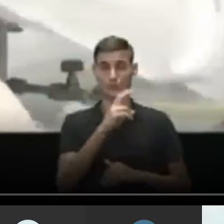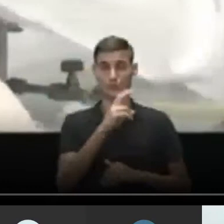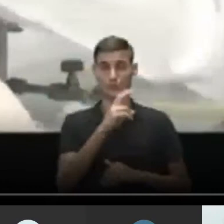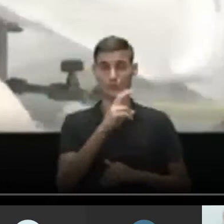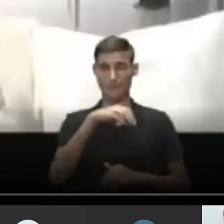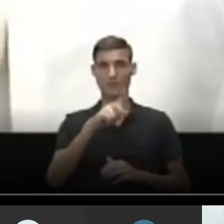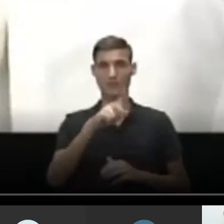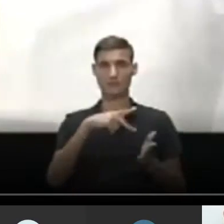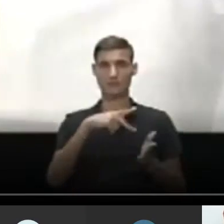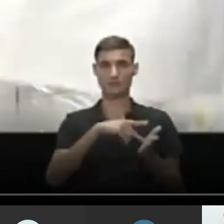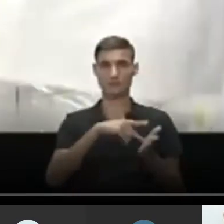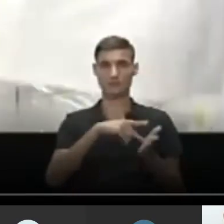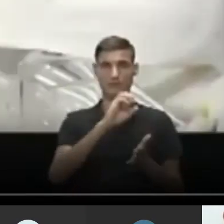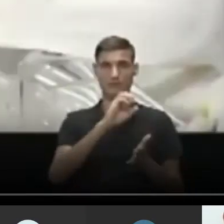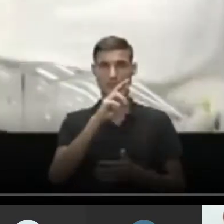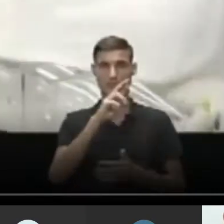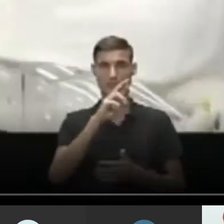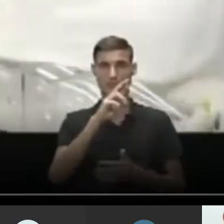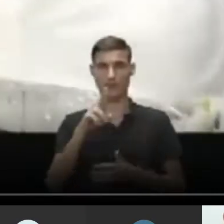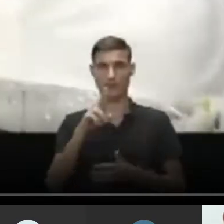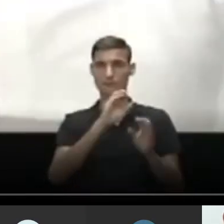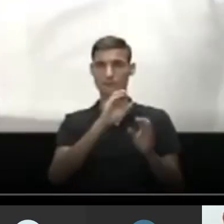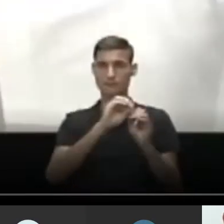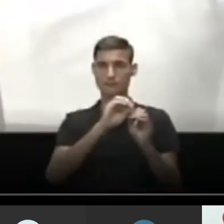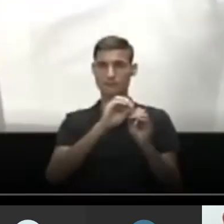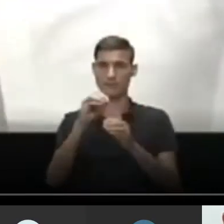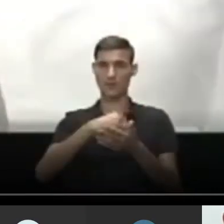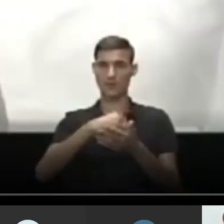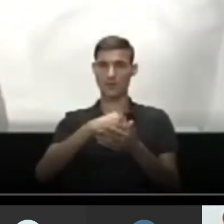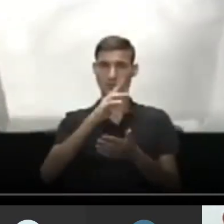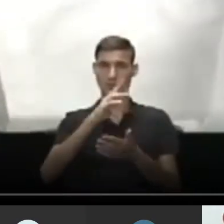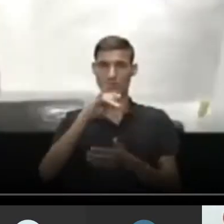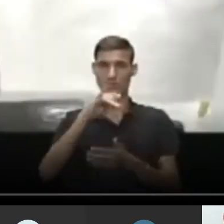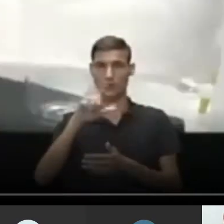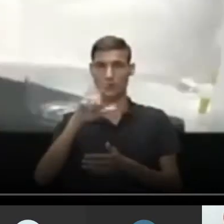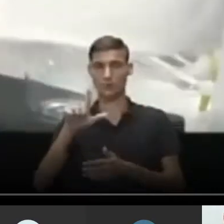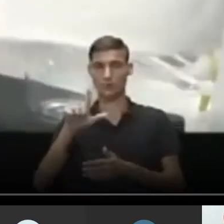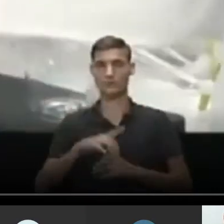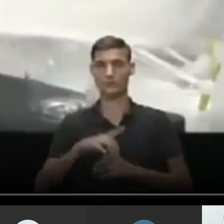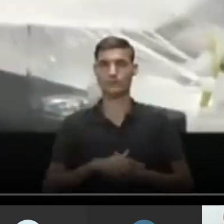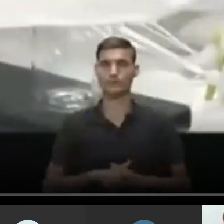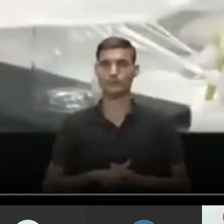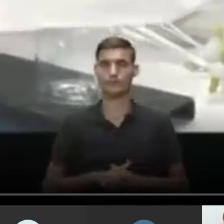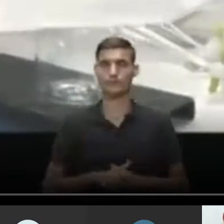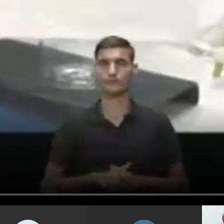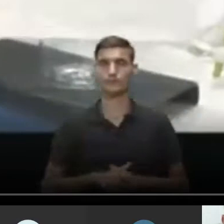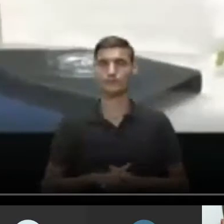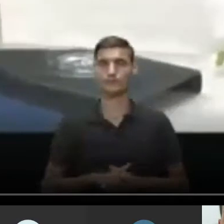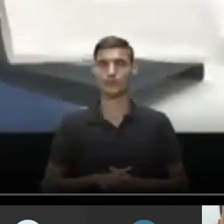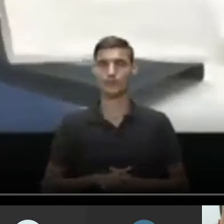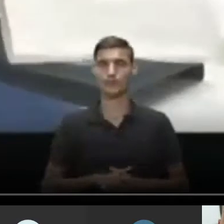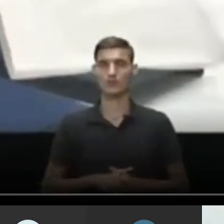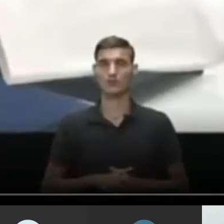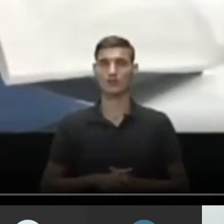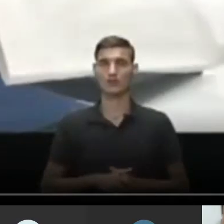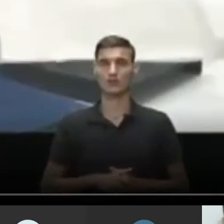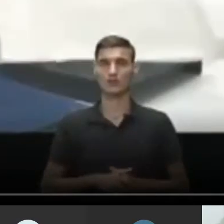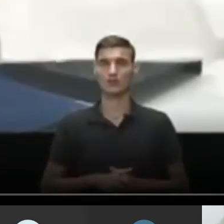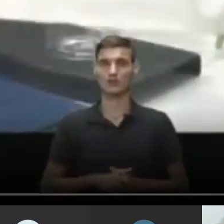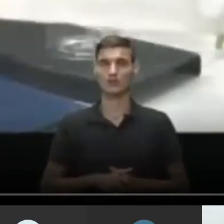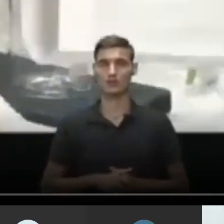ml de éter. Já está misturado aí. O éter já está aí solubilizado com a substância que você